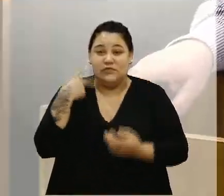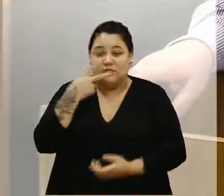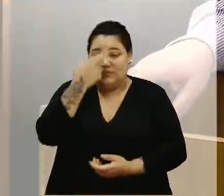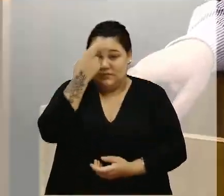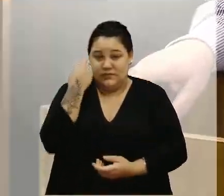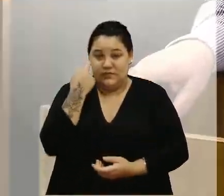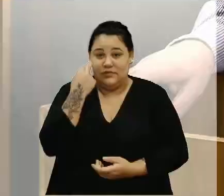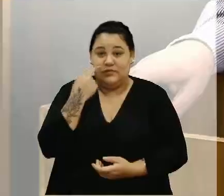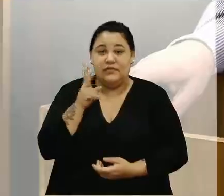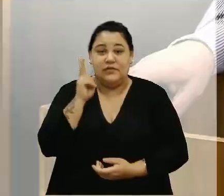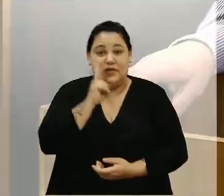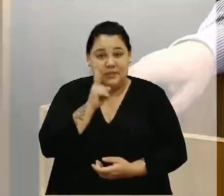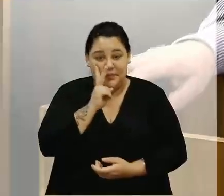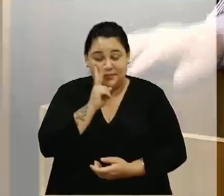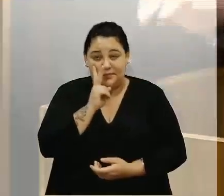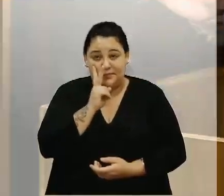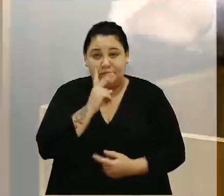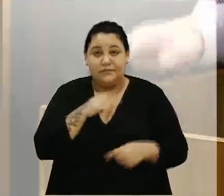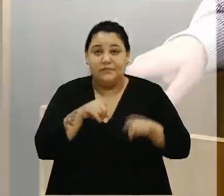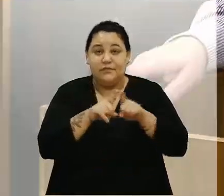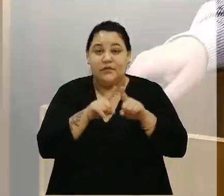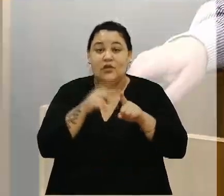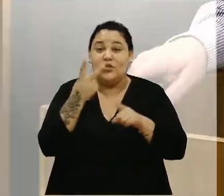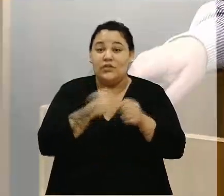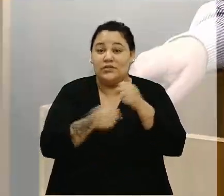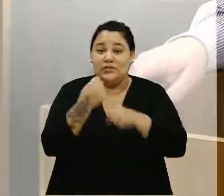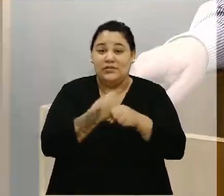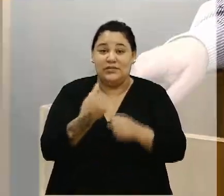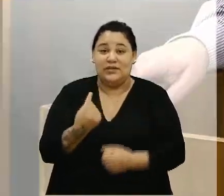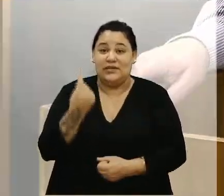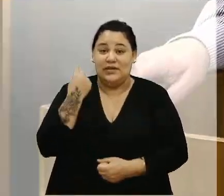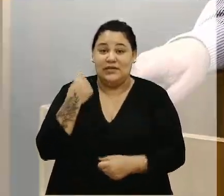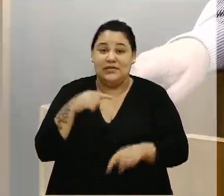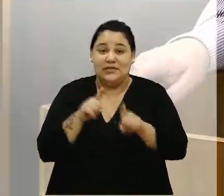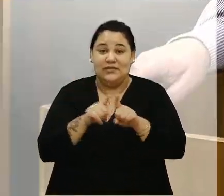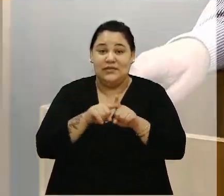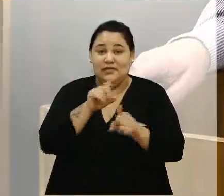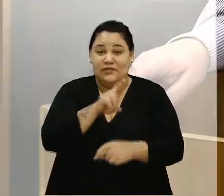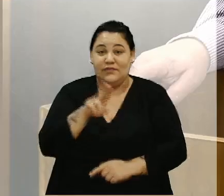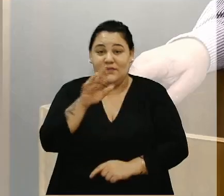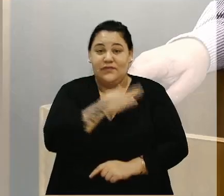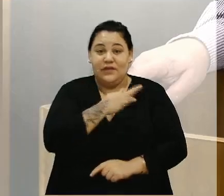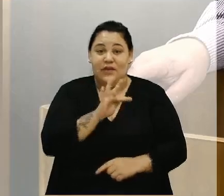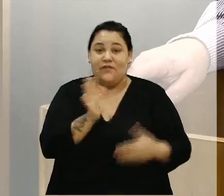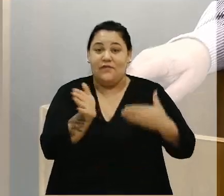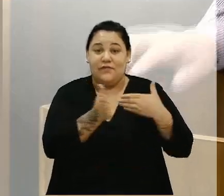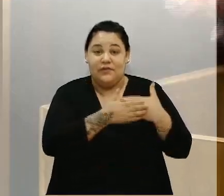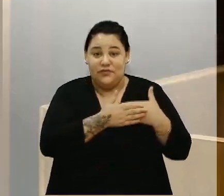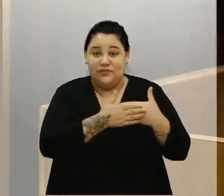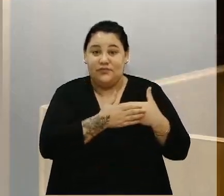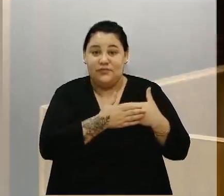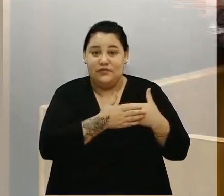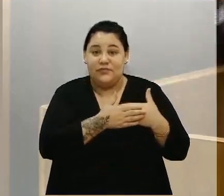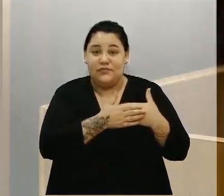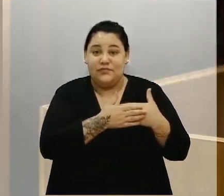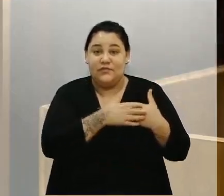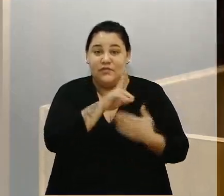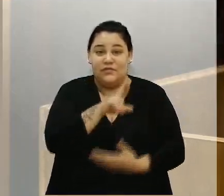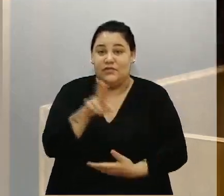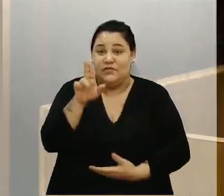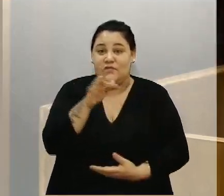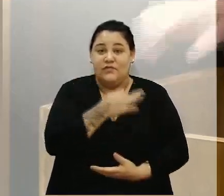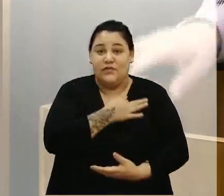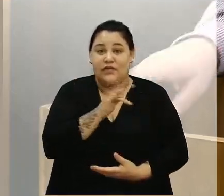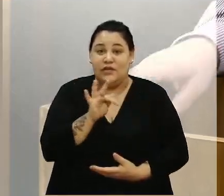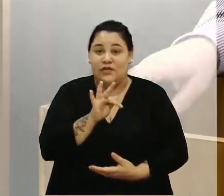não dois passinhos para trás, ou 2 anos atrás, as universidades federais estavam fechando. As universidades